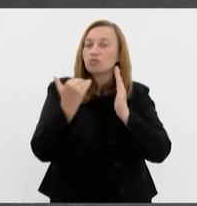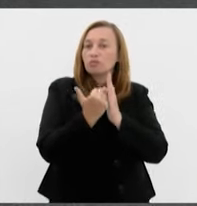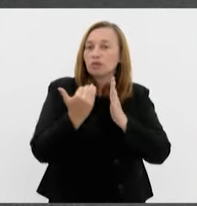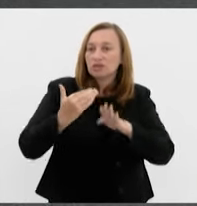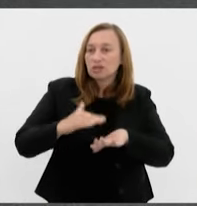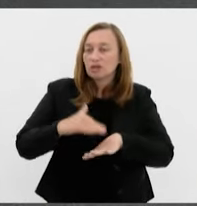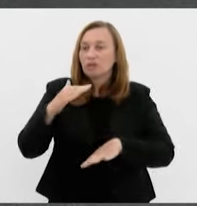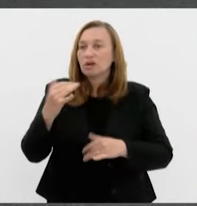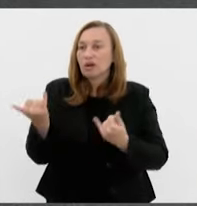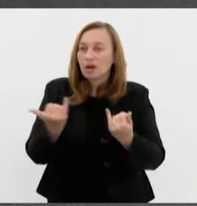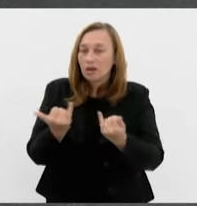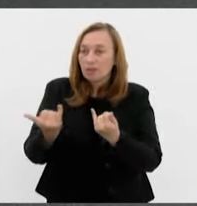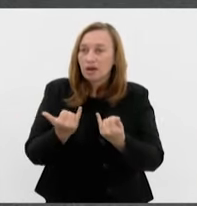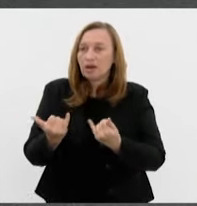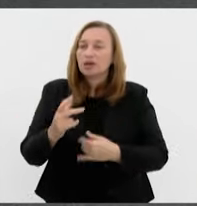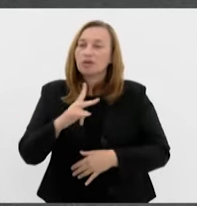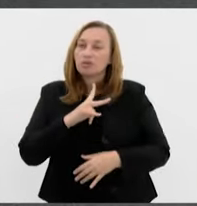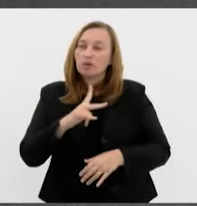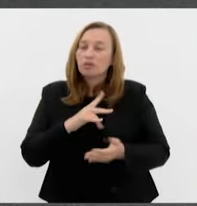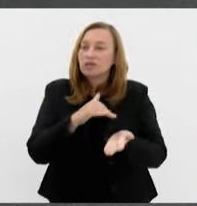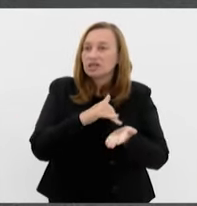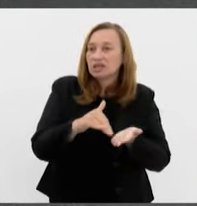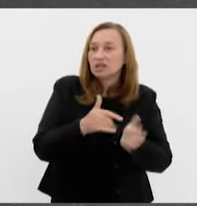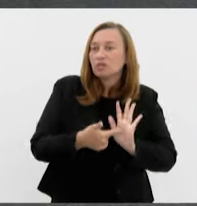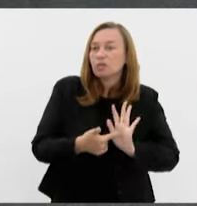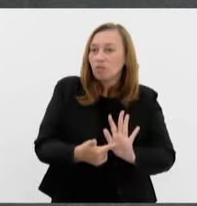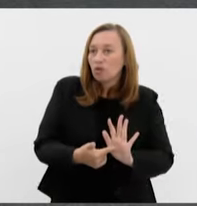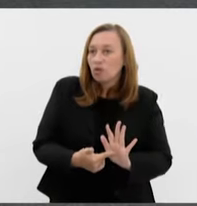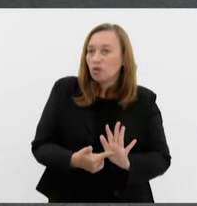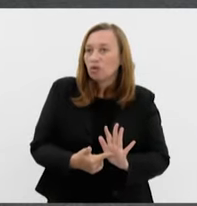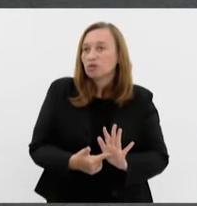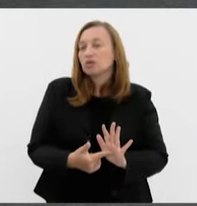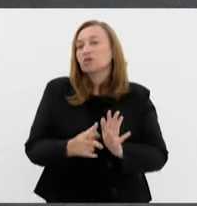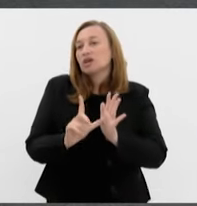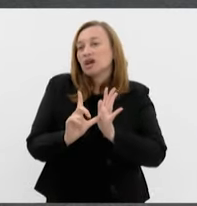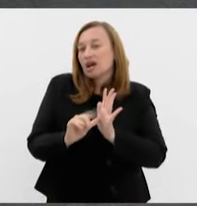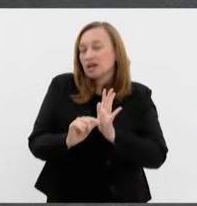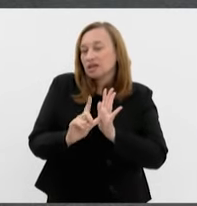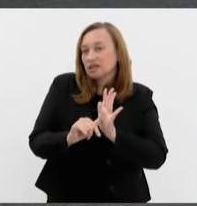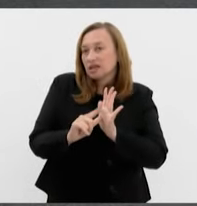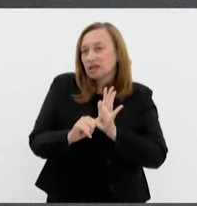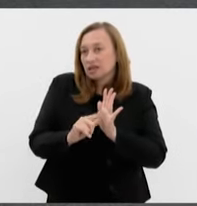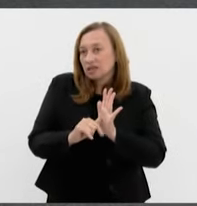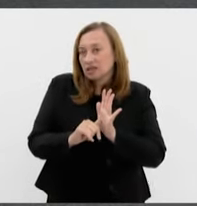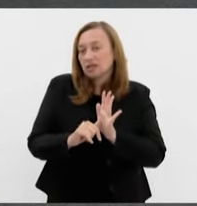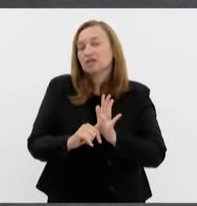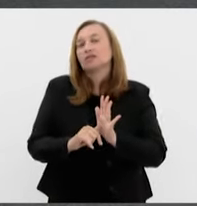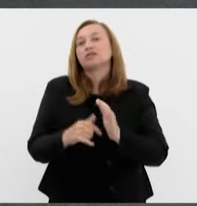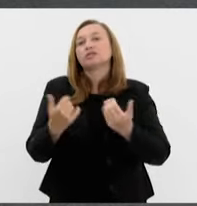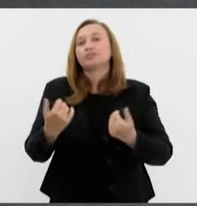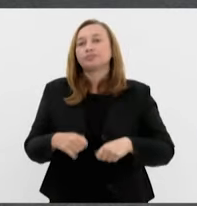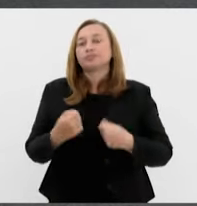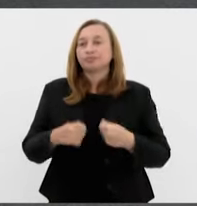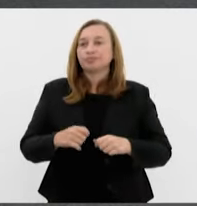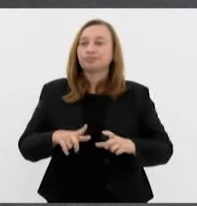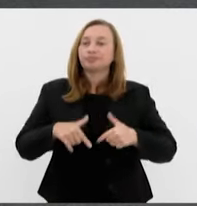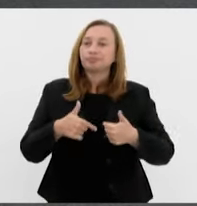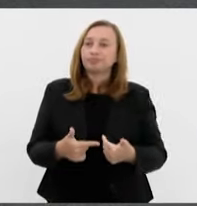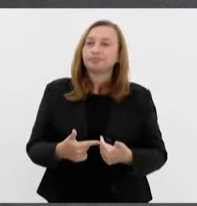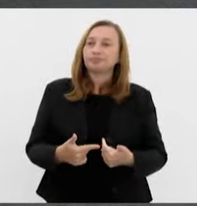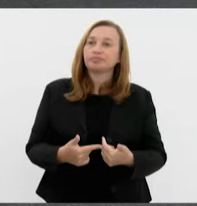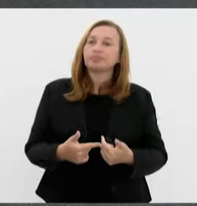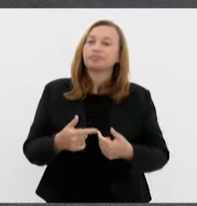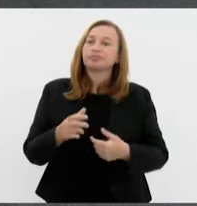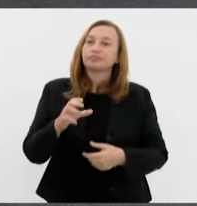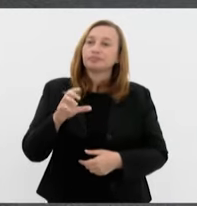feita pela própria secretaria demonstra a situação de atraso que estamos em reagir à maior epidemia de